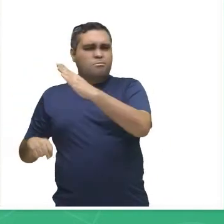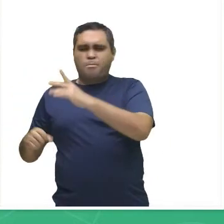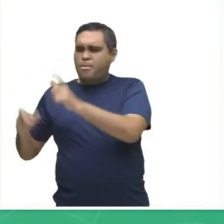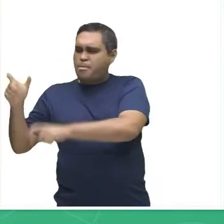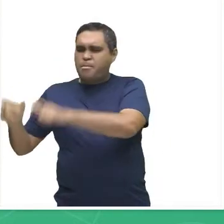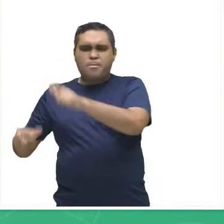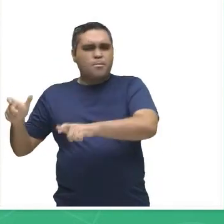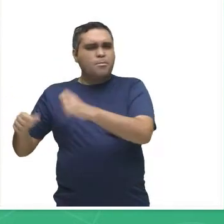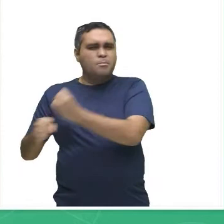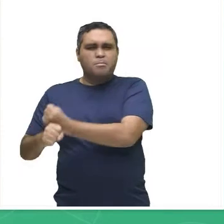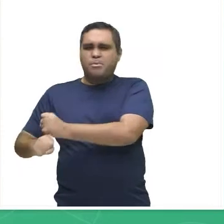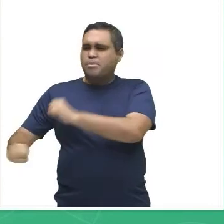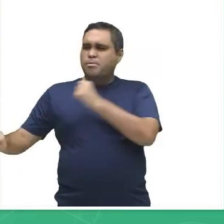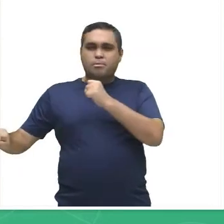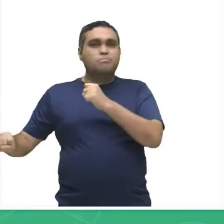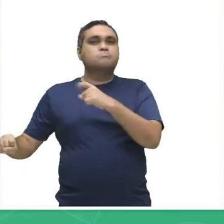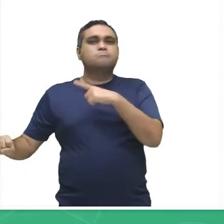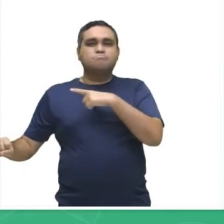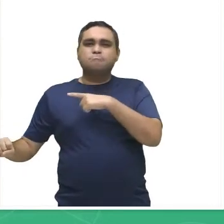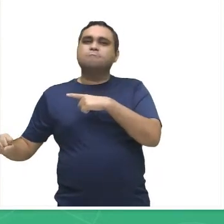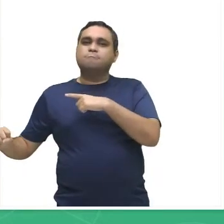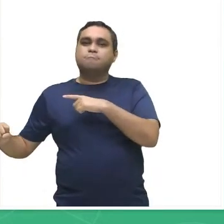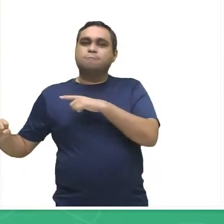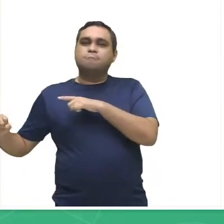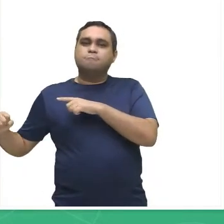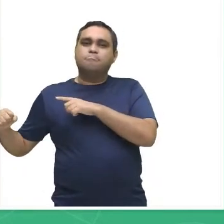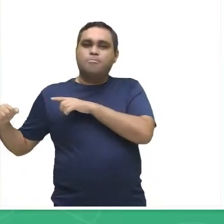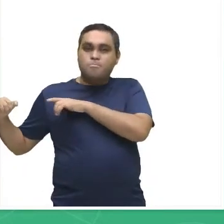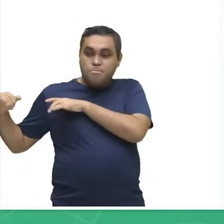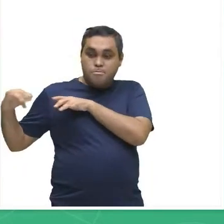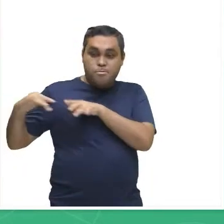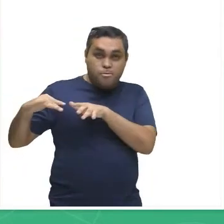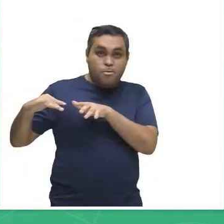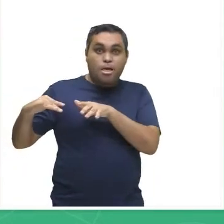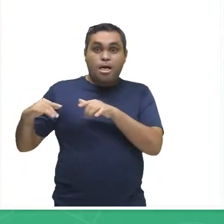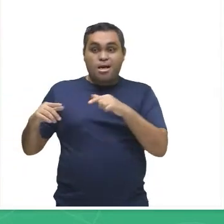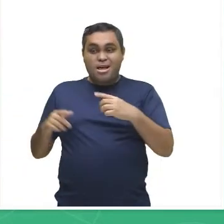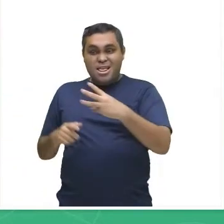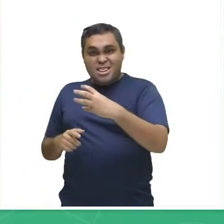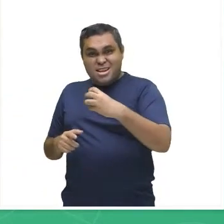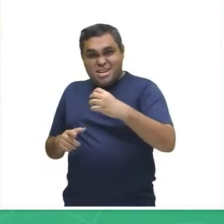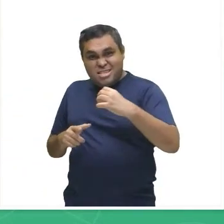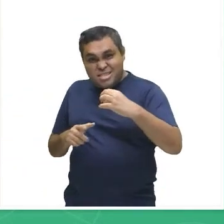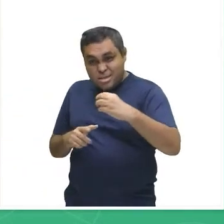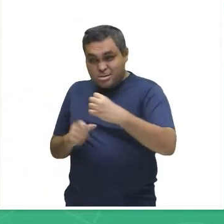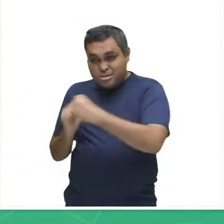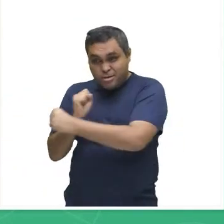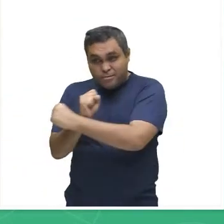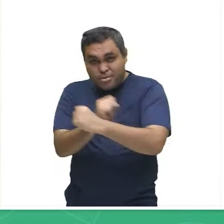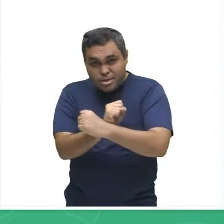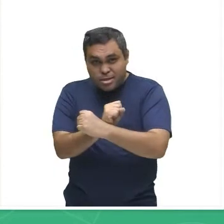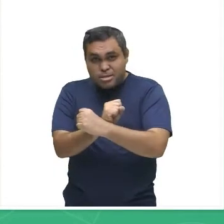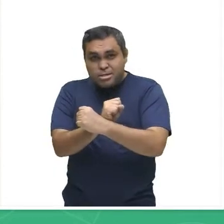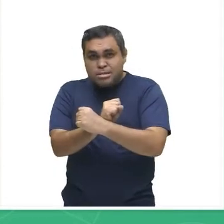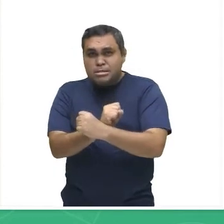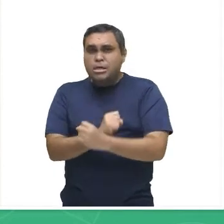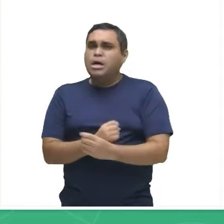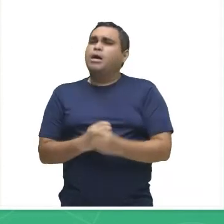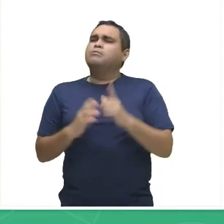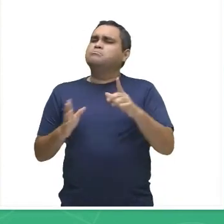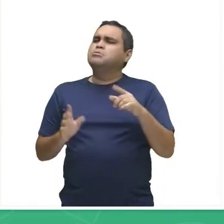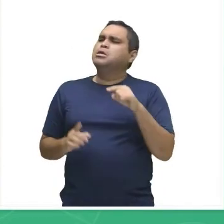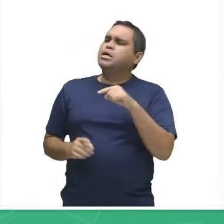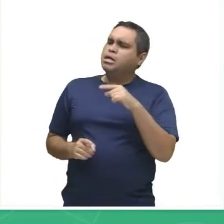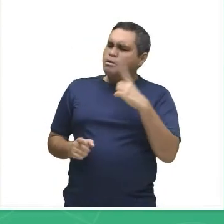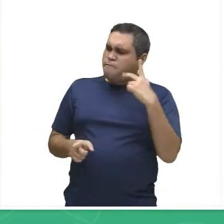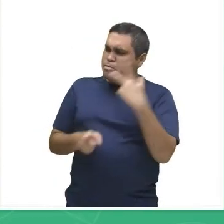extremamente numeroso, não é? E a gente pode imaginar, professora, eles venceram essa guerra? Não,